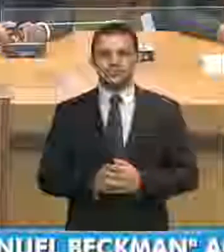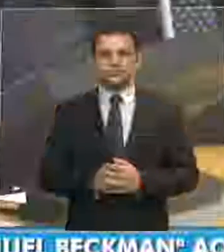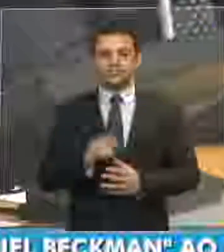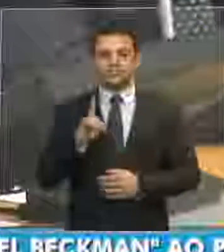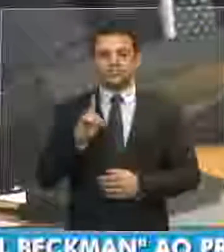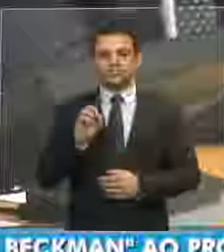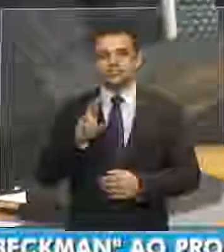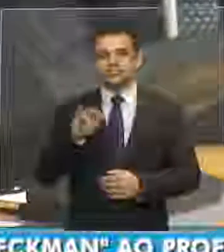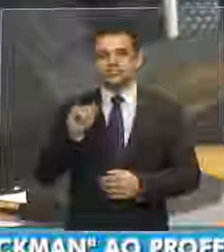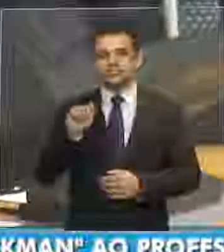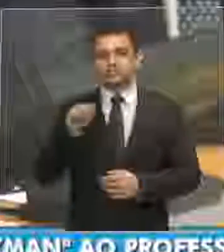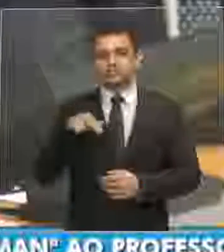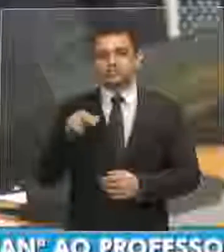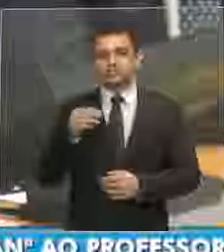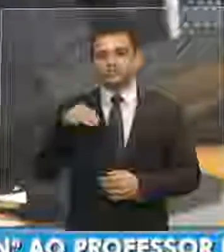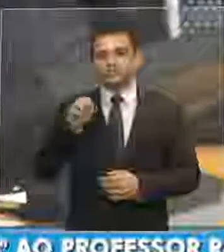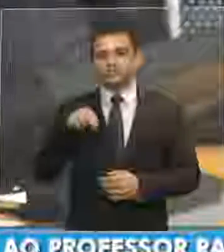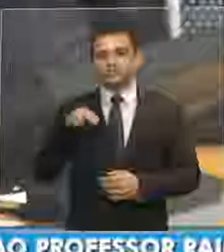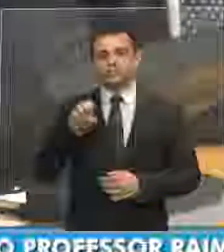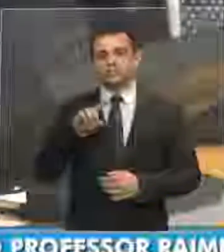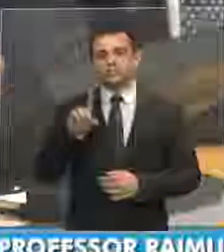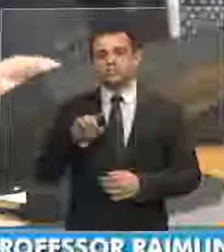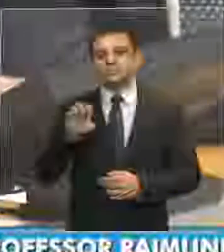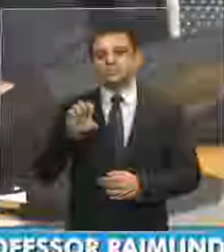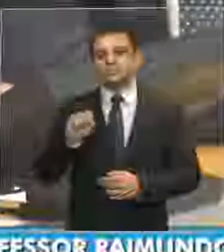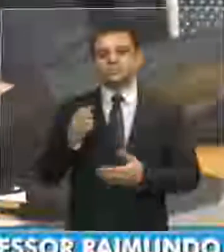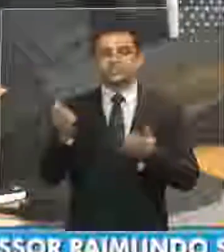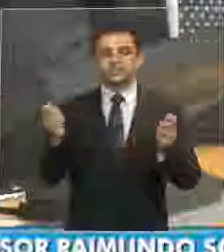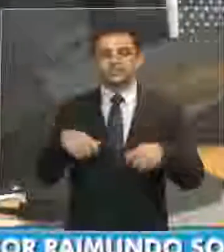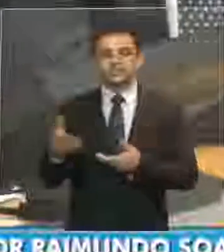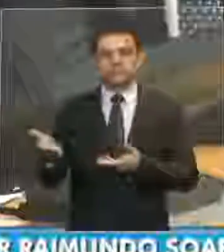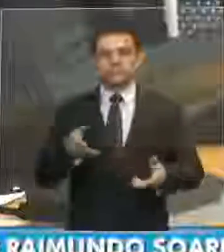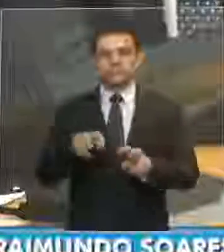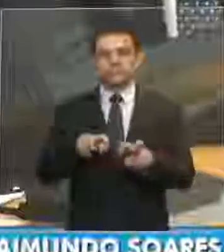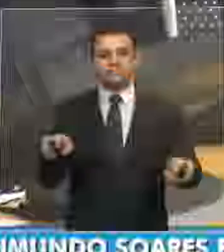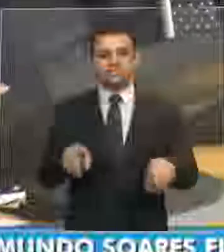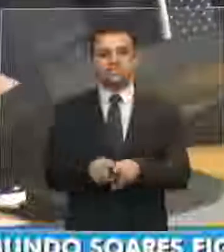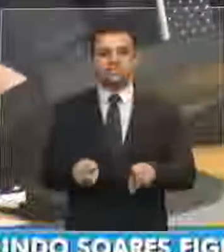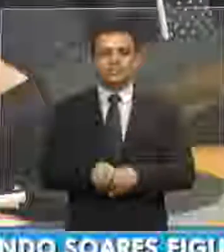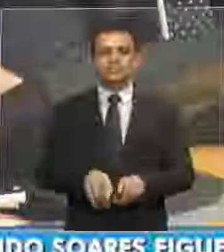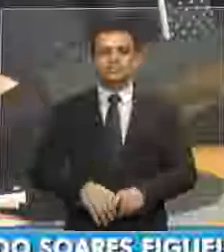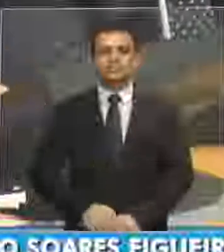Dorian Menezes para compor também esta mesa.